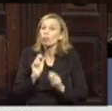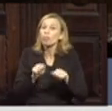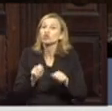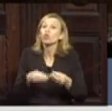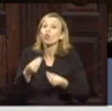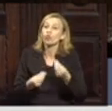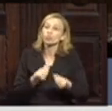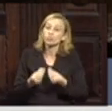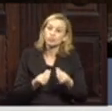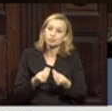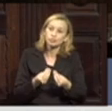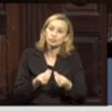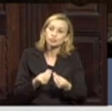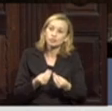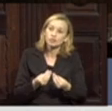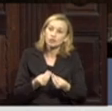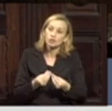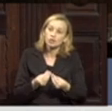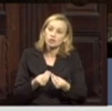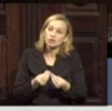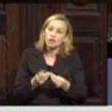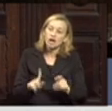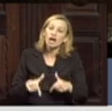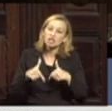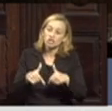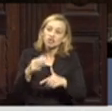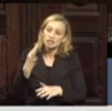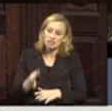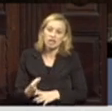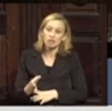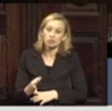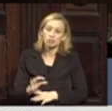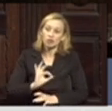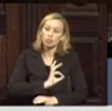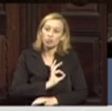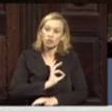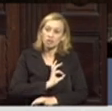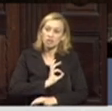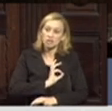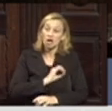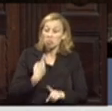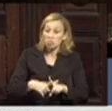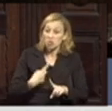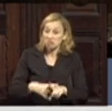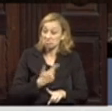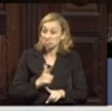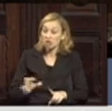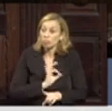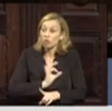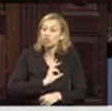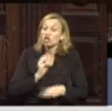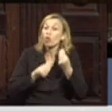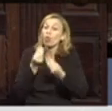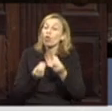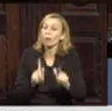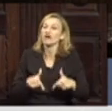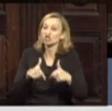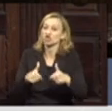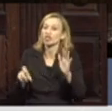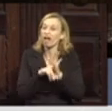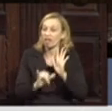da segurança pública. O que nós exigimos é que o povo seja respeitado, e que de uma forma efetiva e